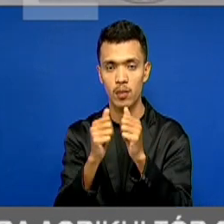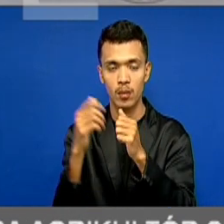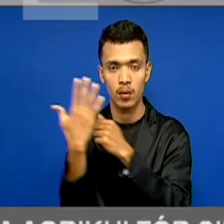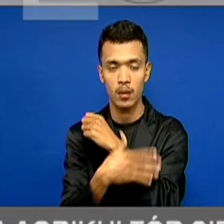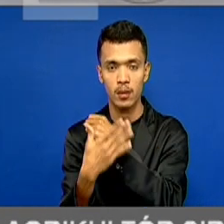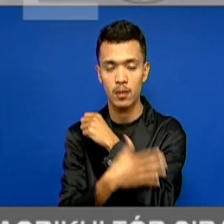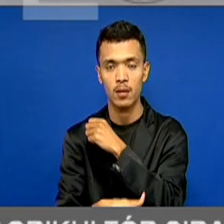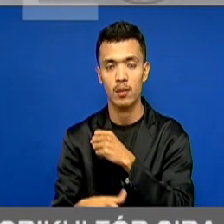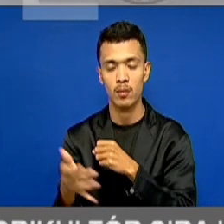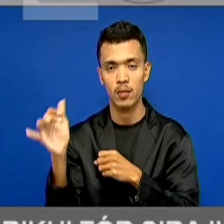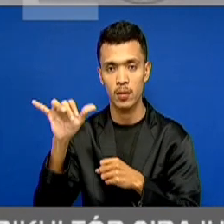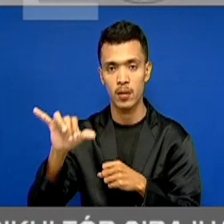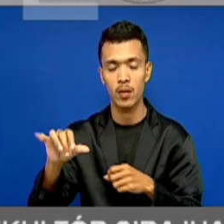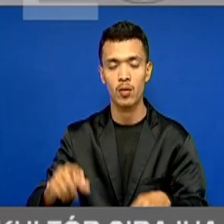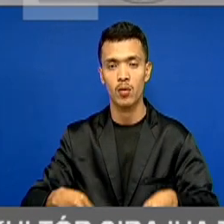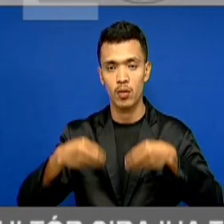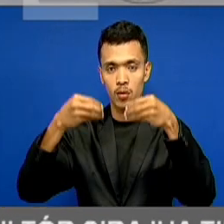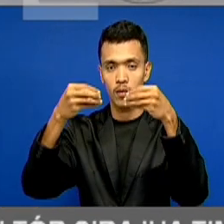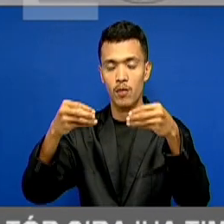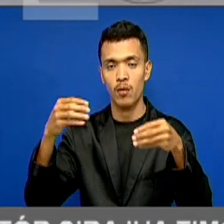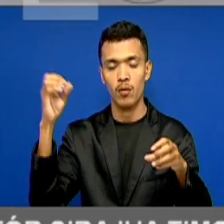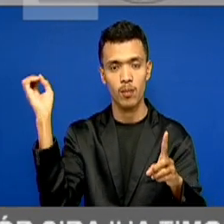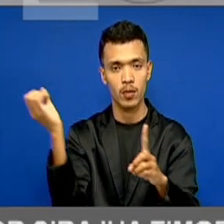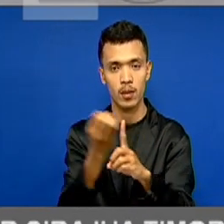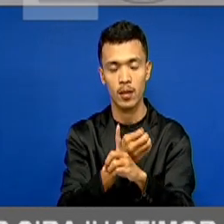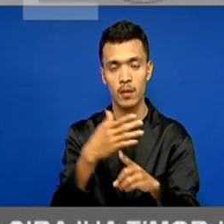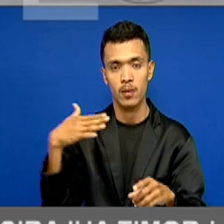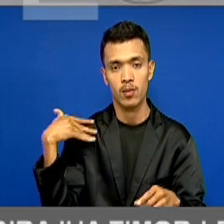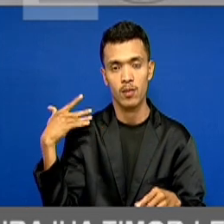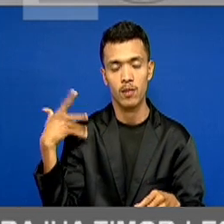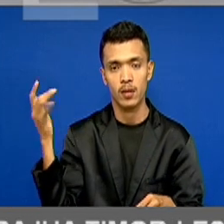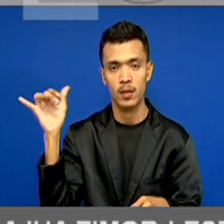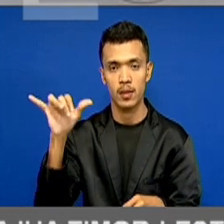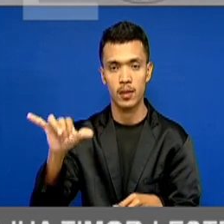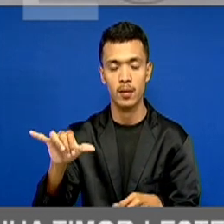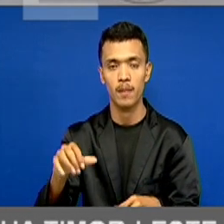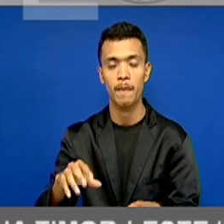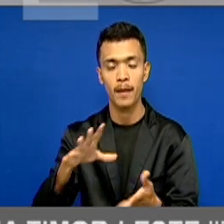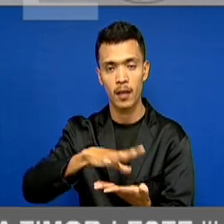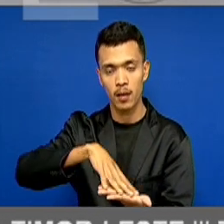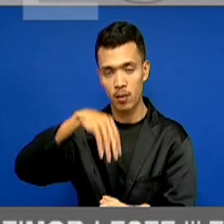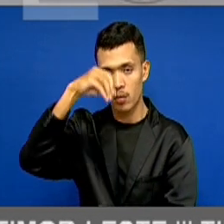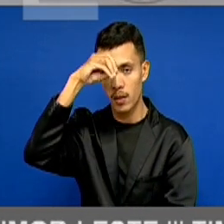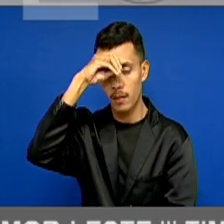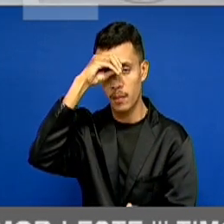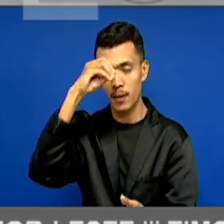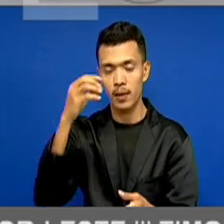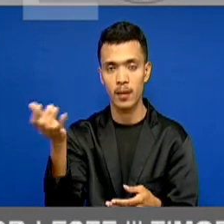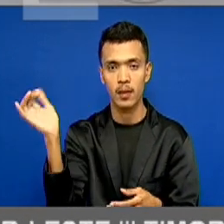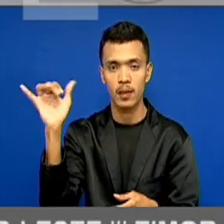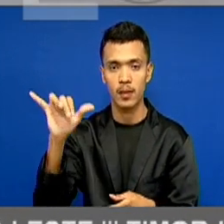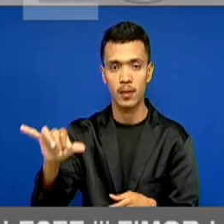jovem sira, bele iamos, laos atu ba serviço mai be atu bele aprende liutang, atu